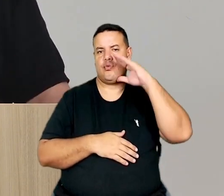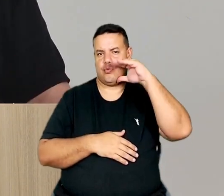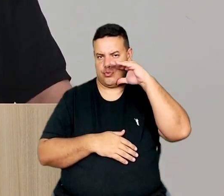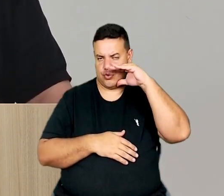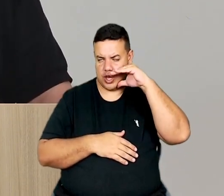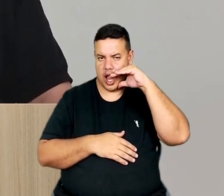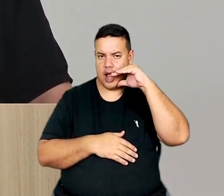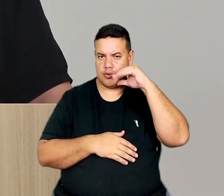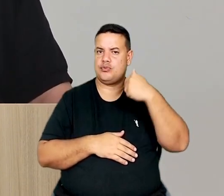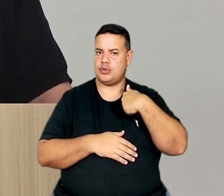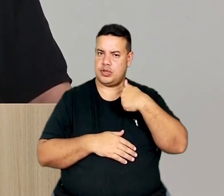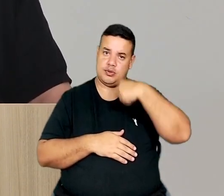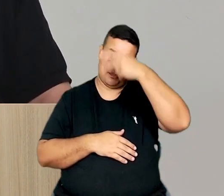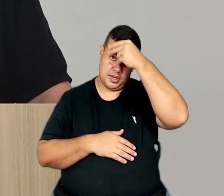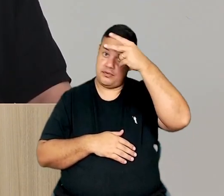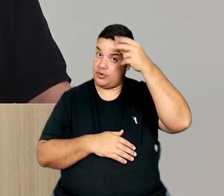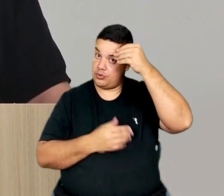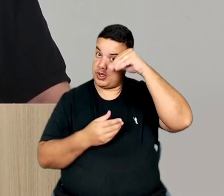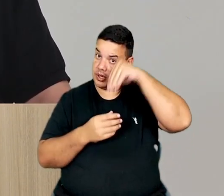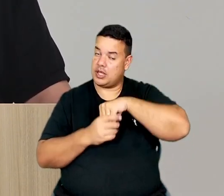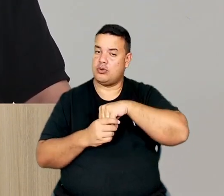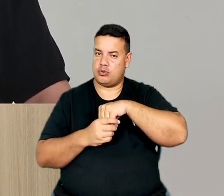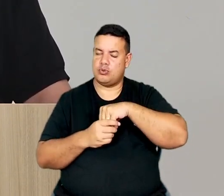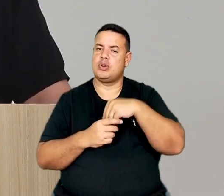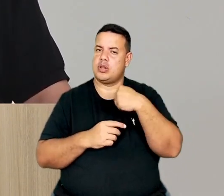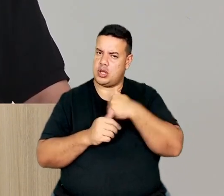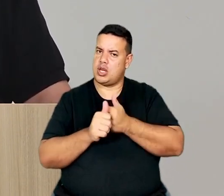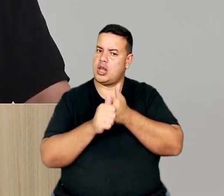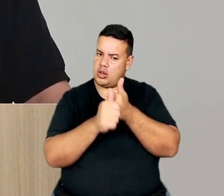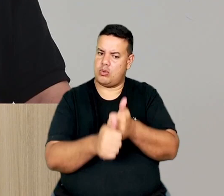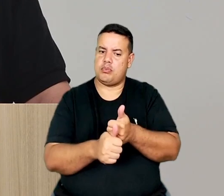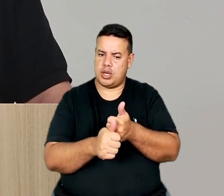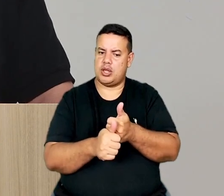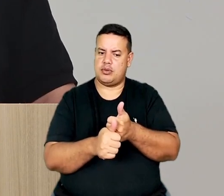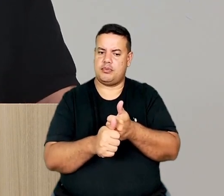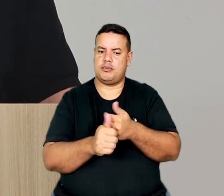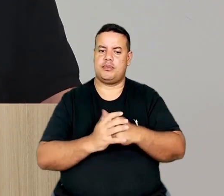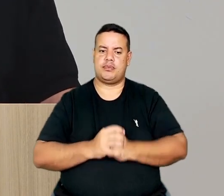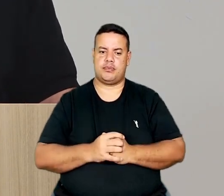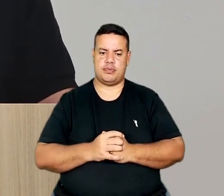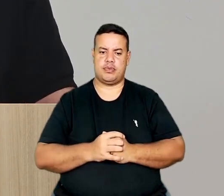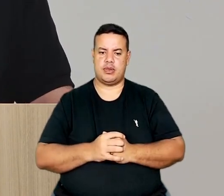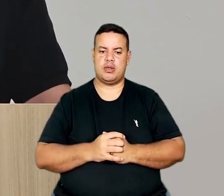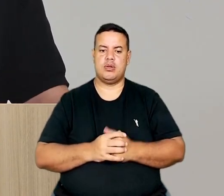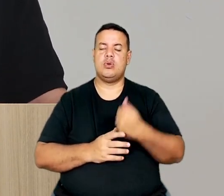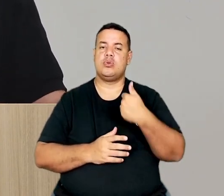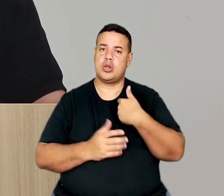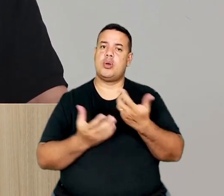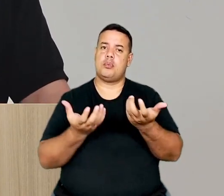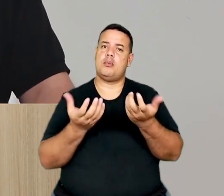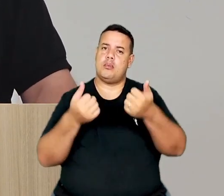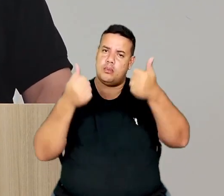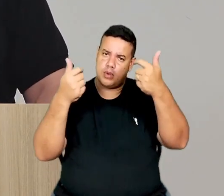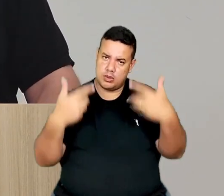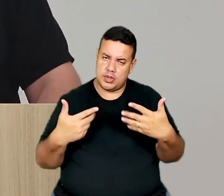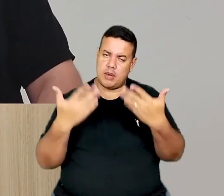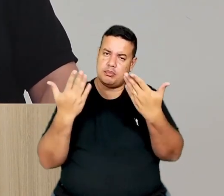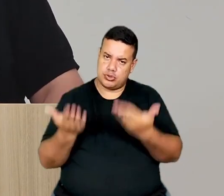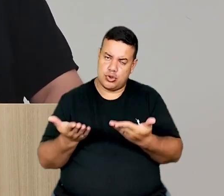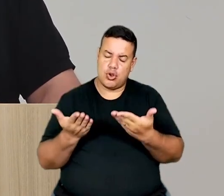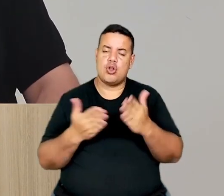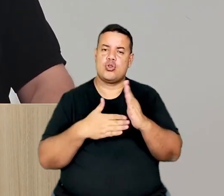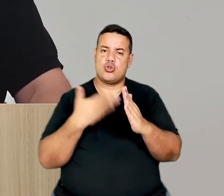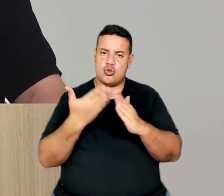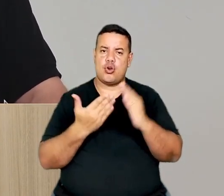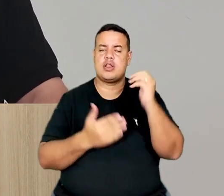no executivo, pude acompanhar. O que eu posso dizer para o senhor é que toda viagem